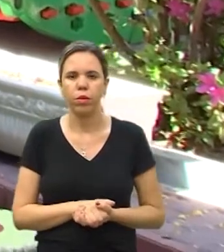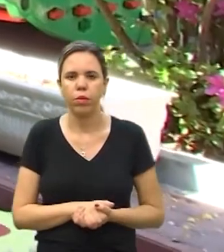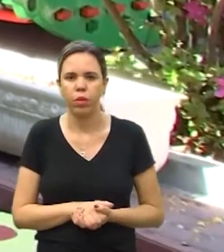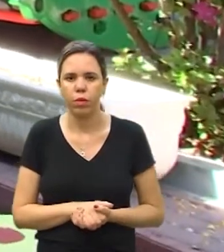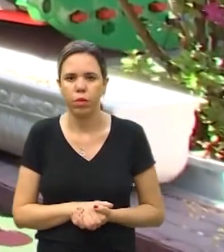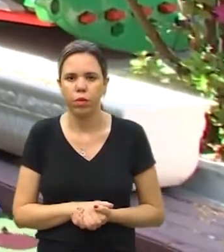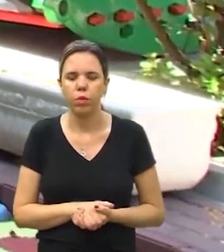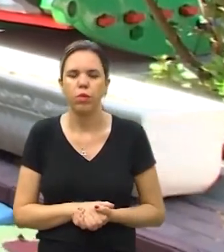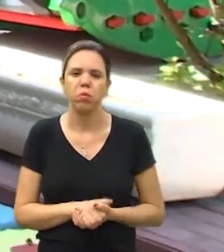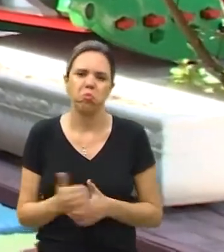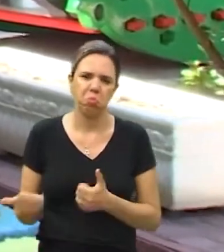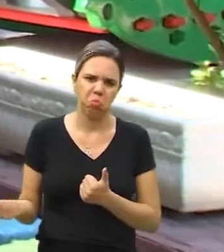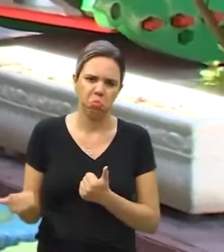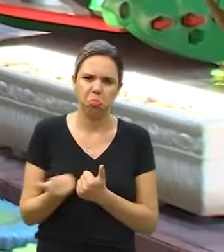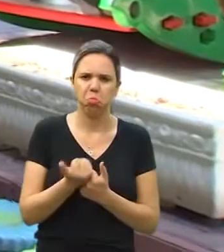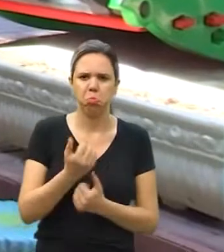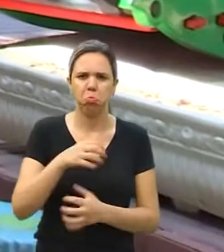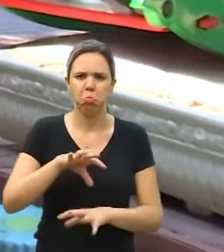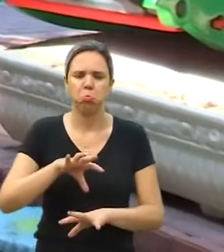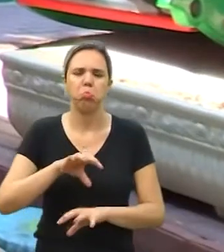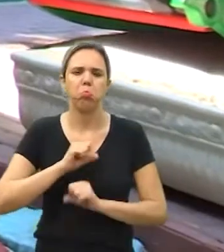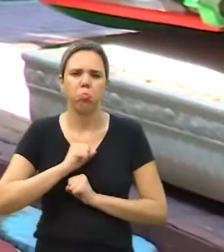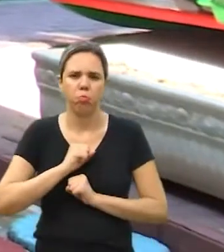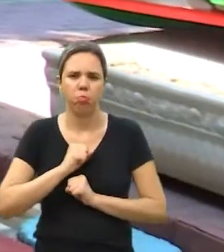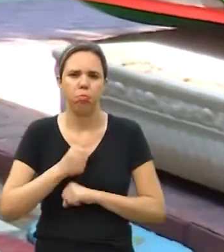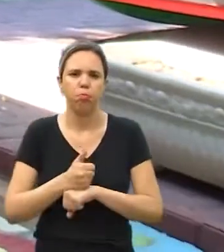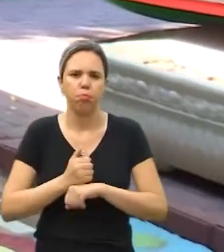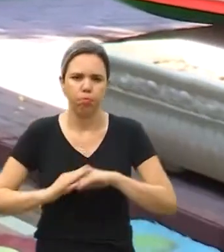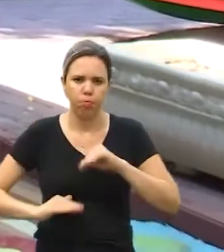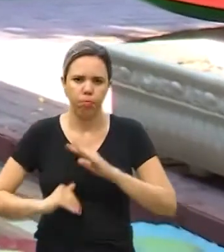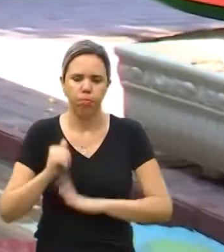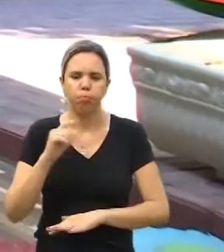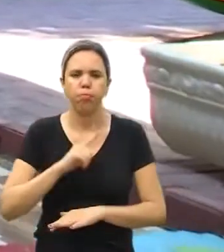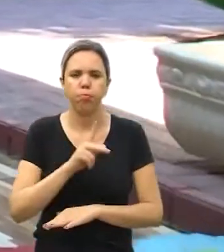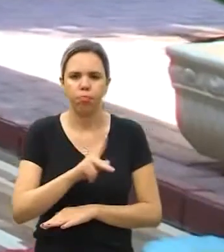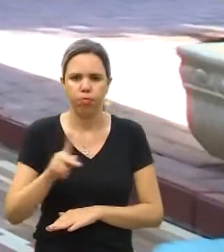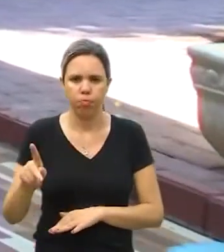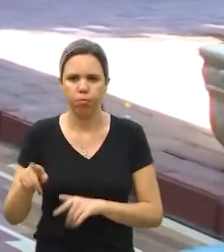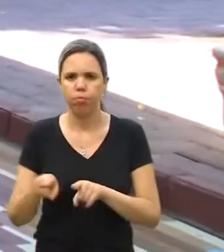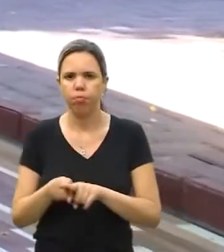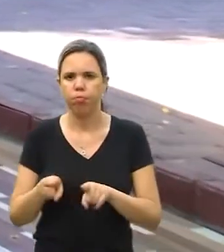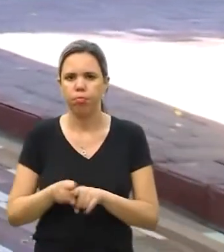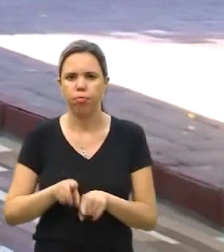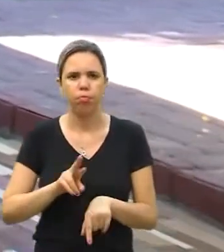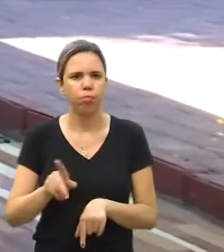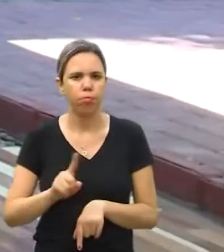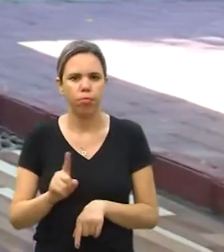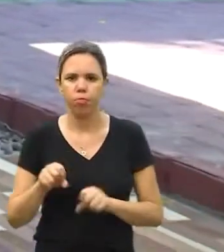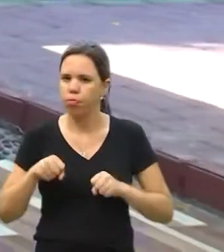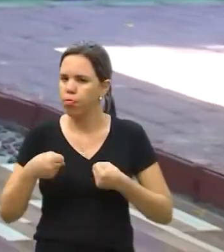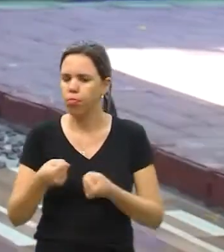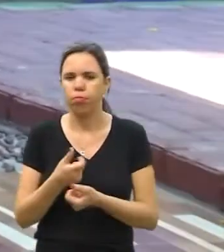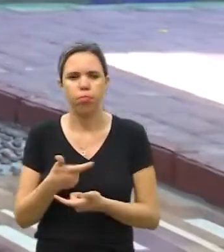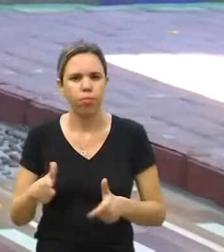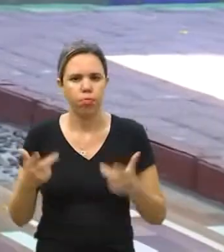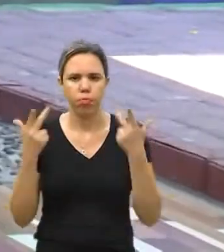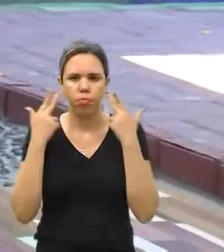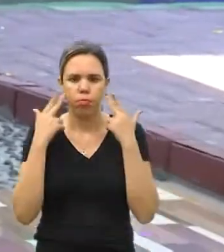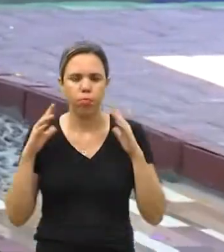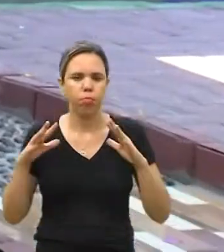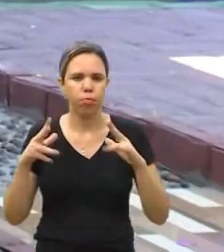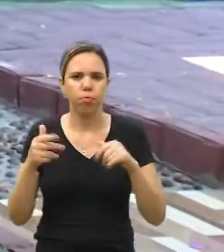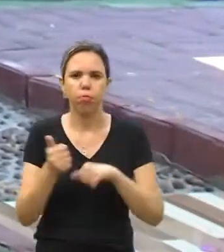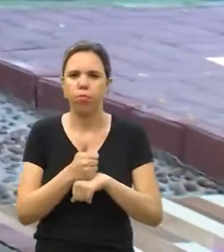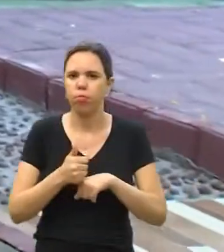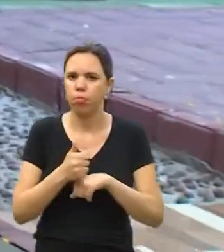que vestem a camisa, que amam a profissão. Tem os professores que também não se esforçam, que é natural em